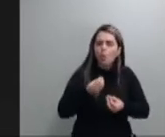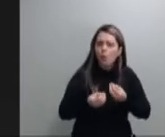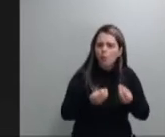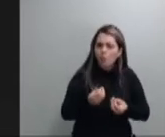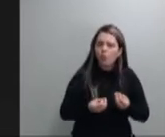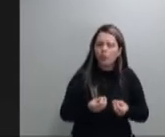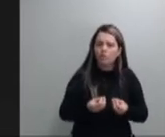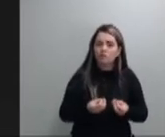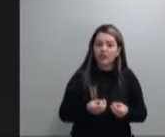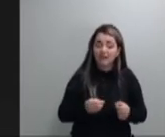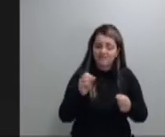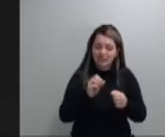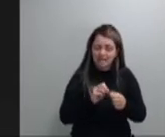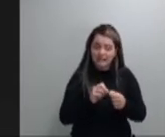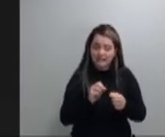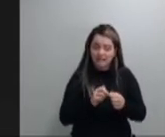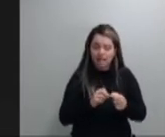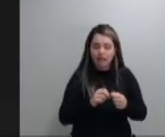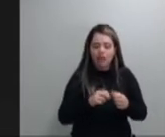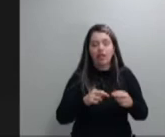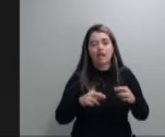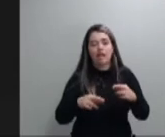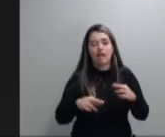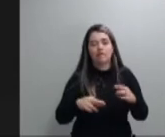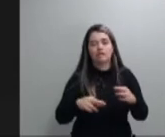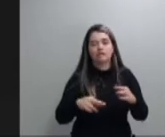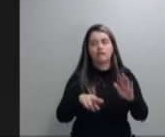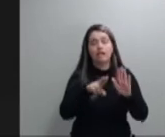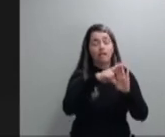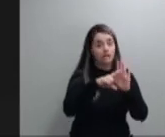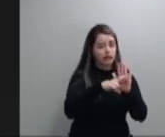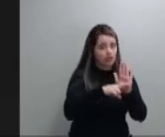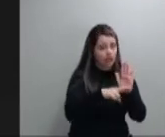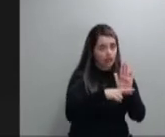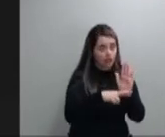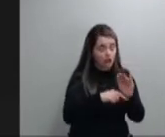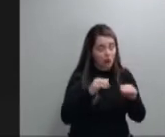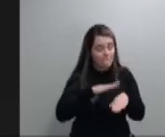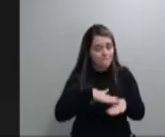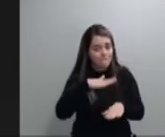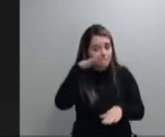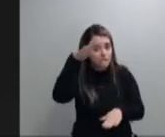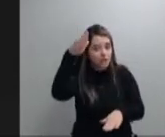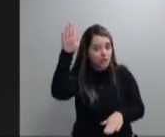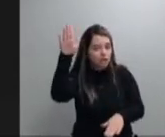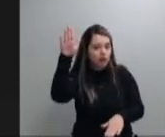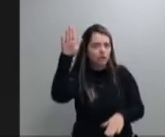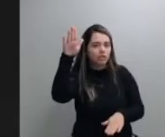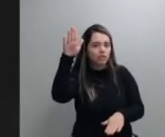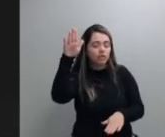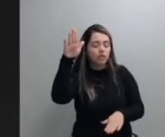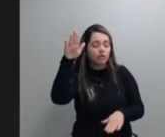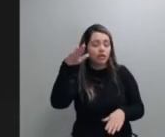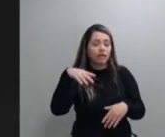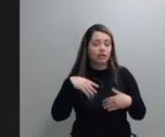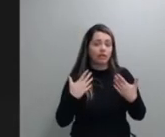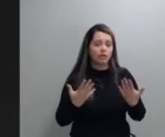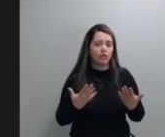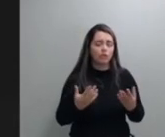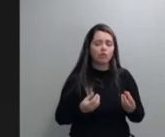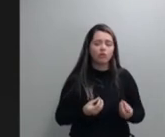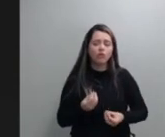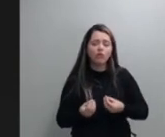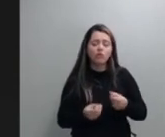se definem as regras de regência do concurso, maior garantia de visura se oferece aos participantes. O que denota,